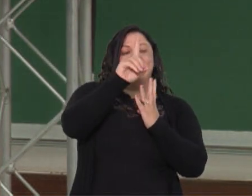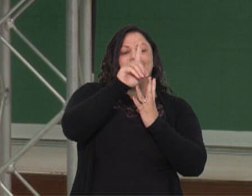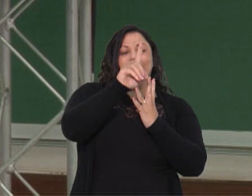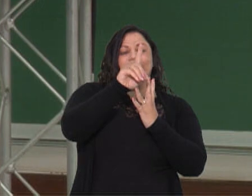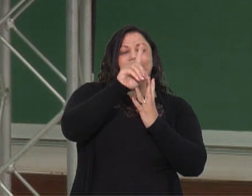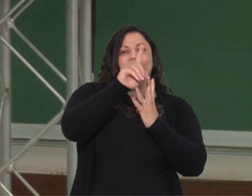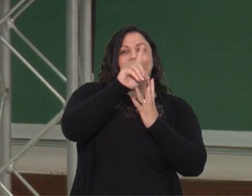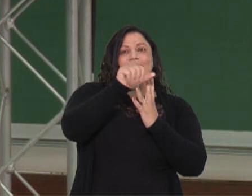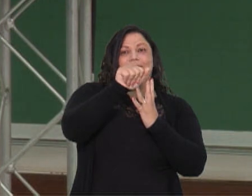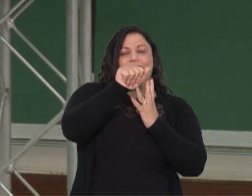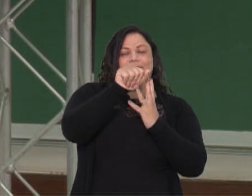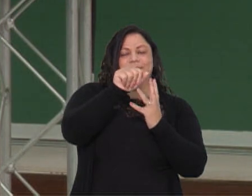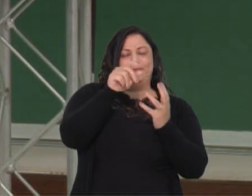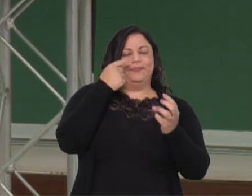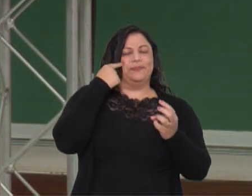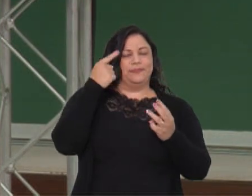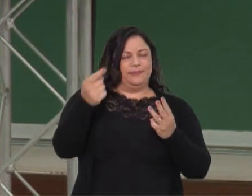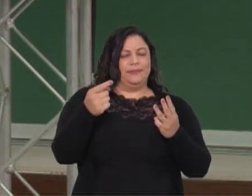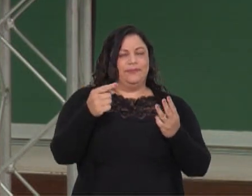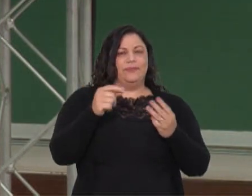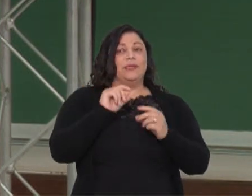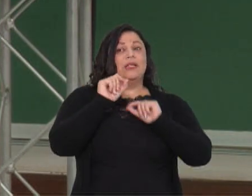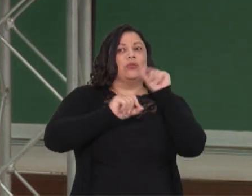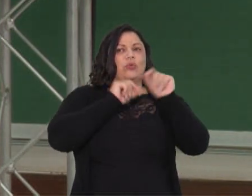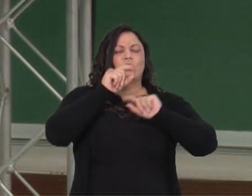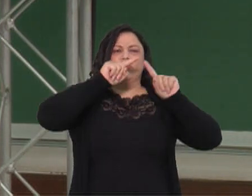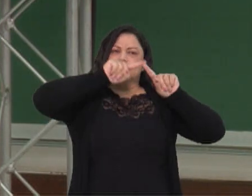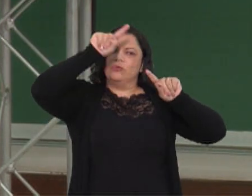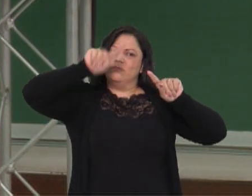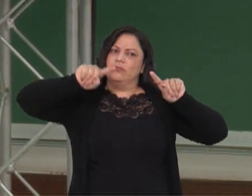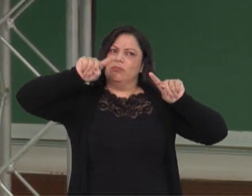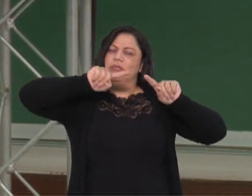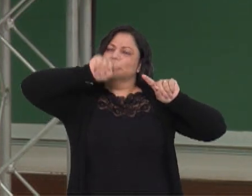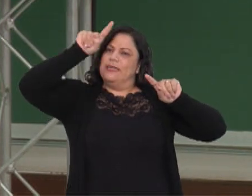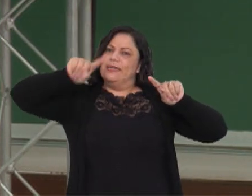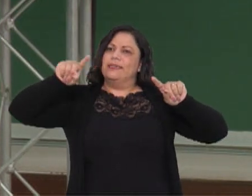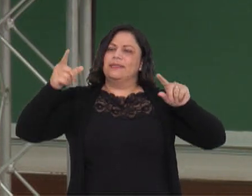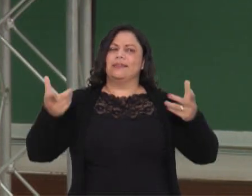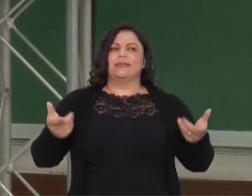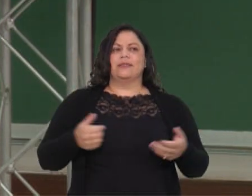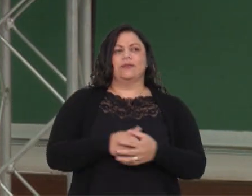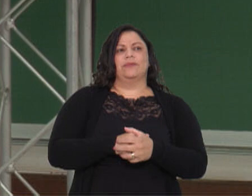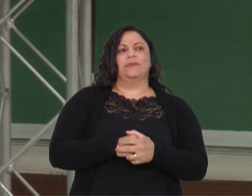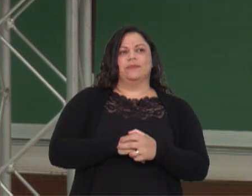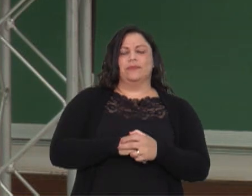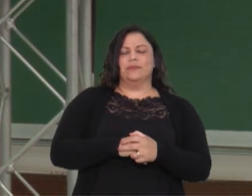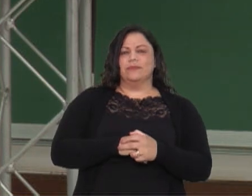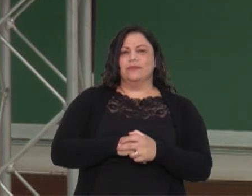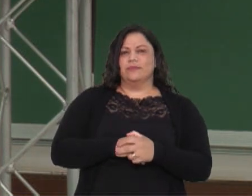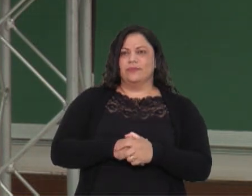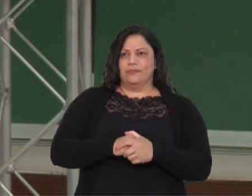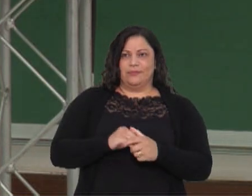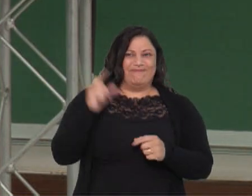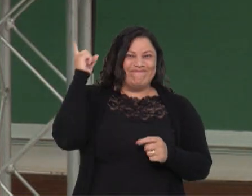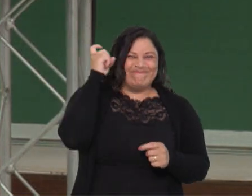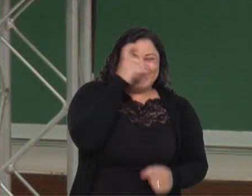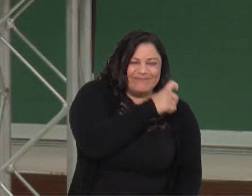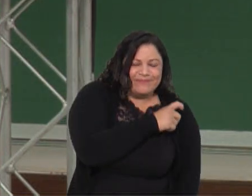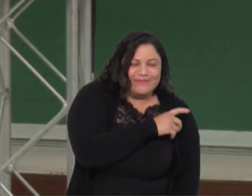Bahia. Todos vão esse acentinho aqui, igual no diminuíram.